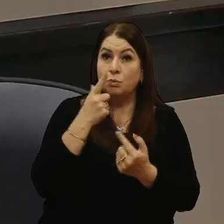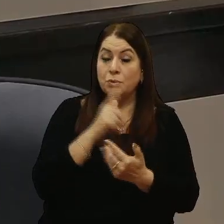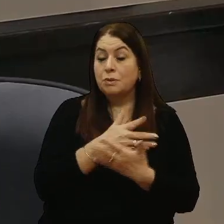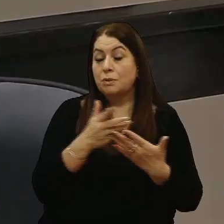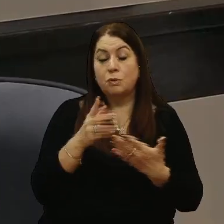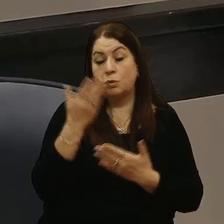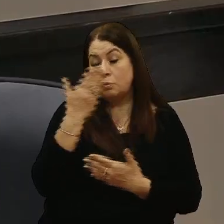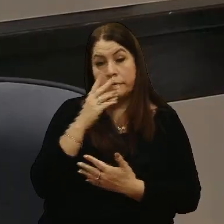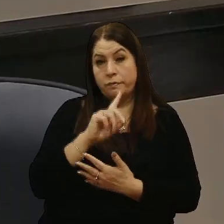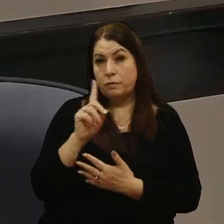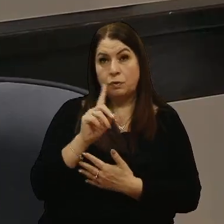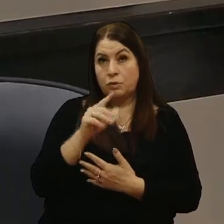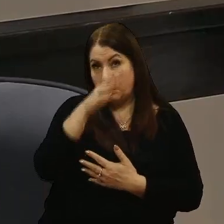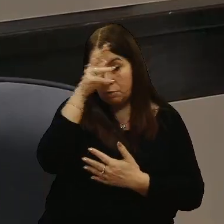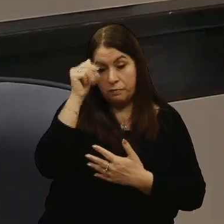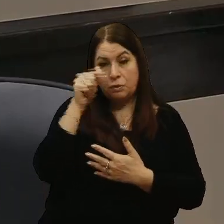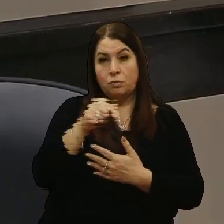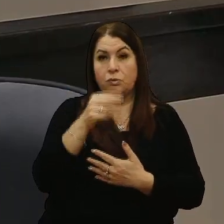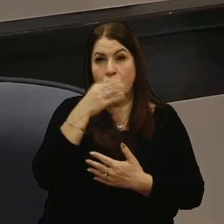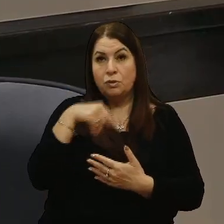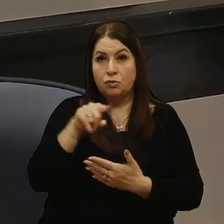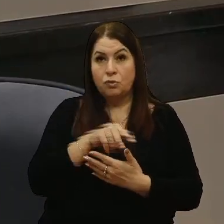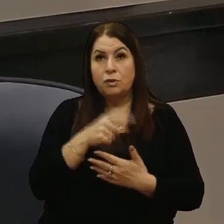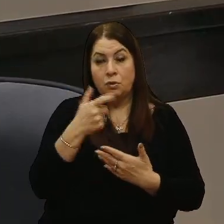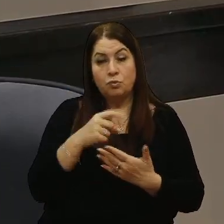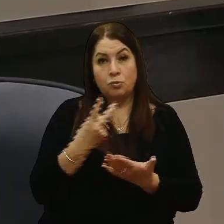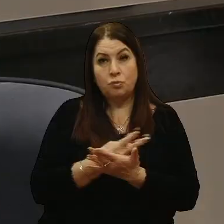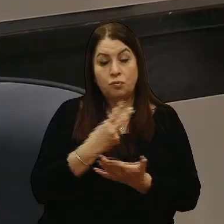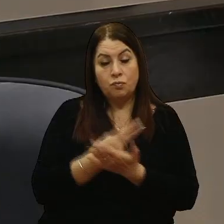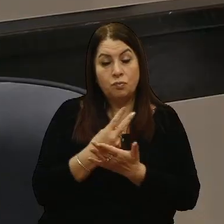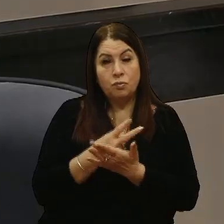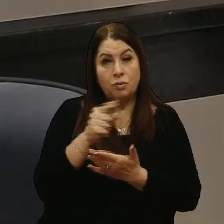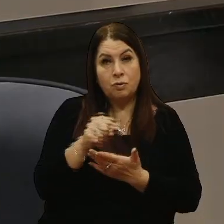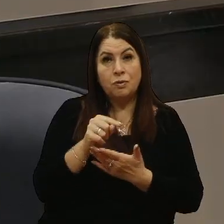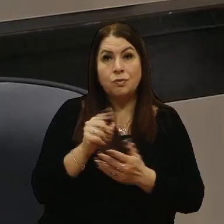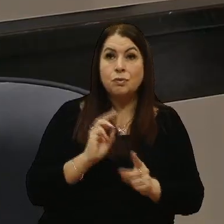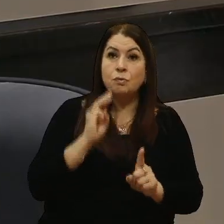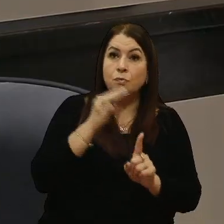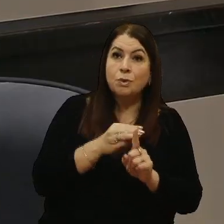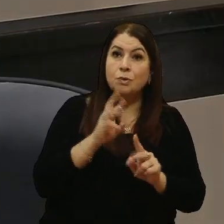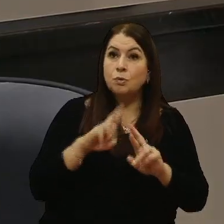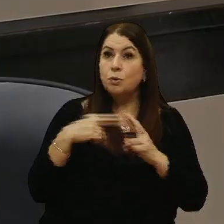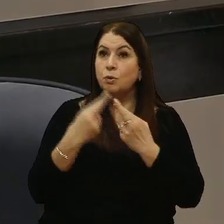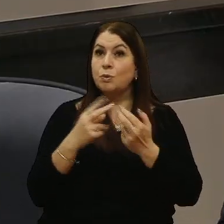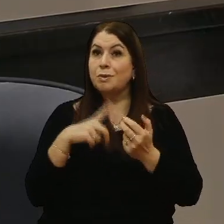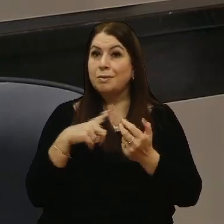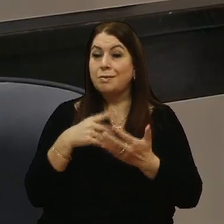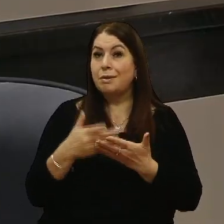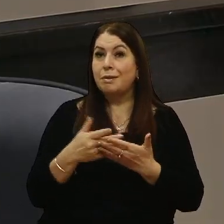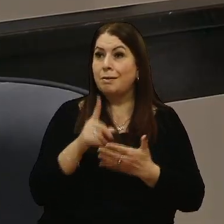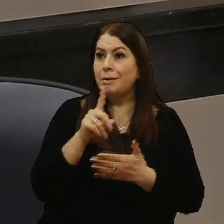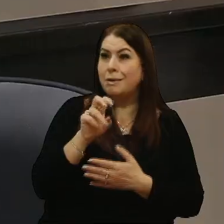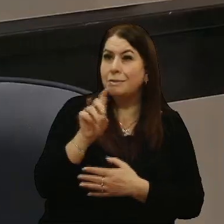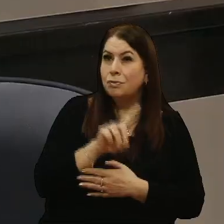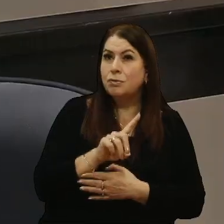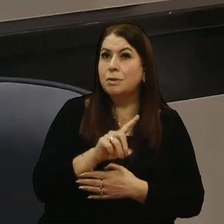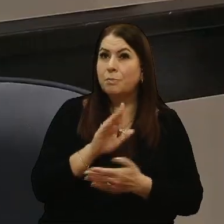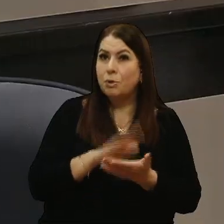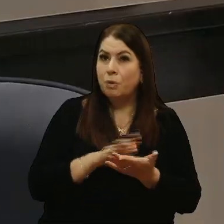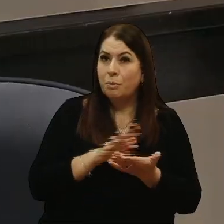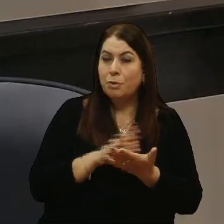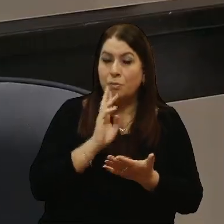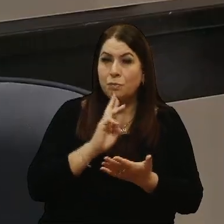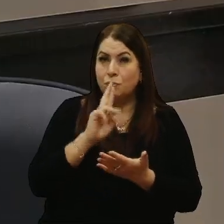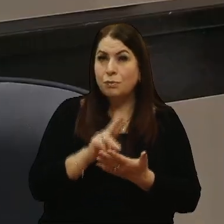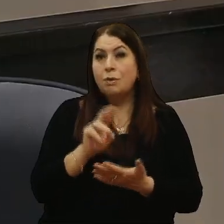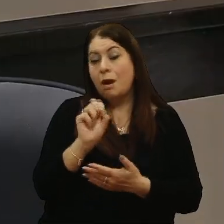eu não vejo na Prefeitura de Caxias. Eu acho que é um erro e acho que essas metas, essas reuniões deveriam ter a cada 15 dias aí para cobrar resultado.